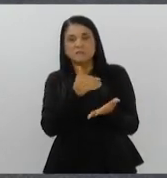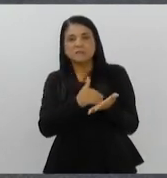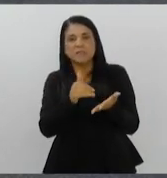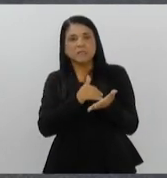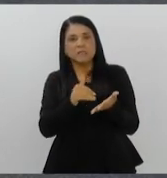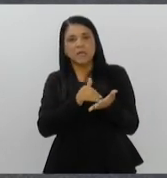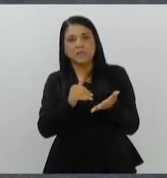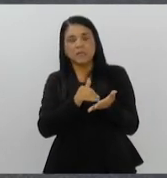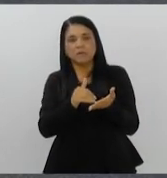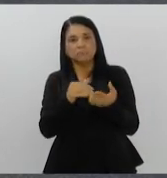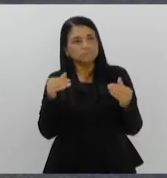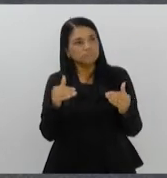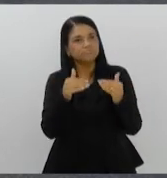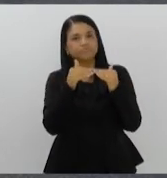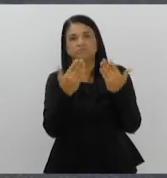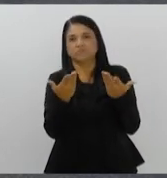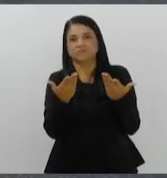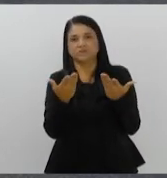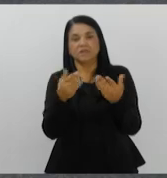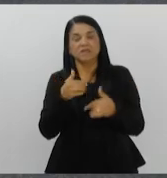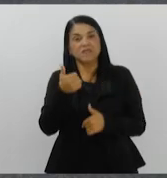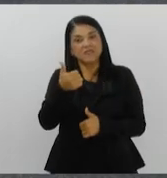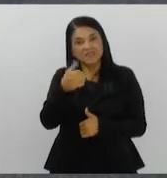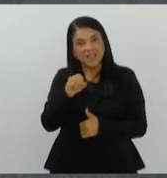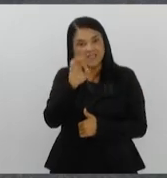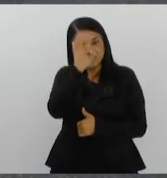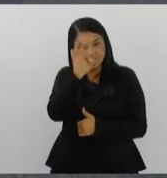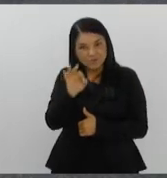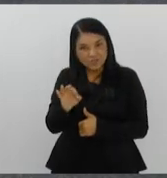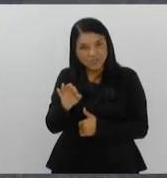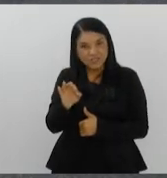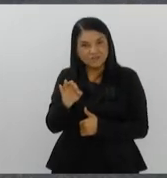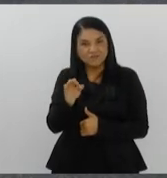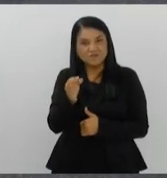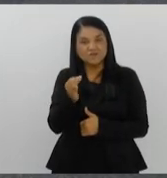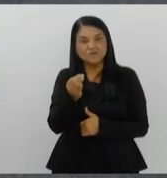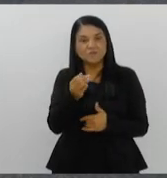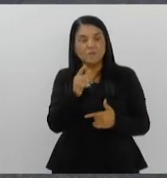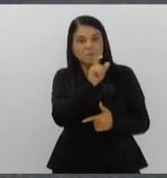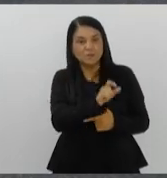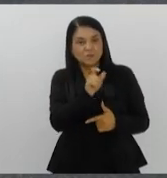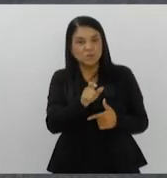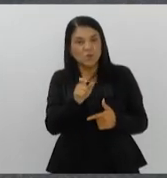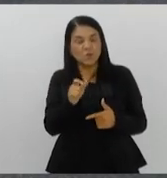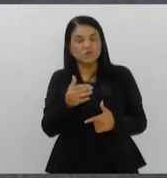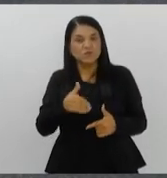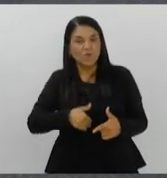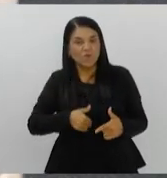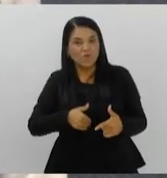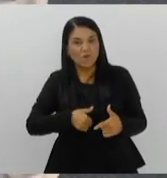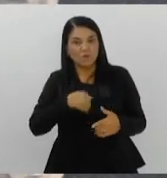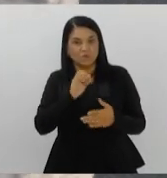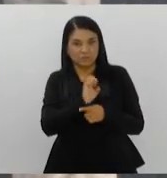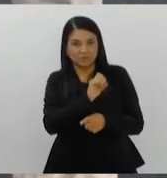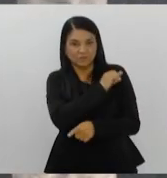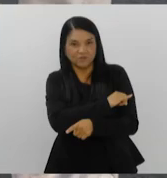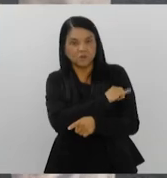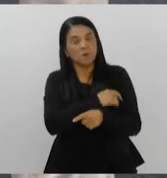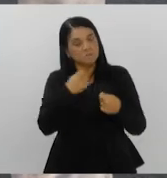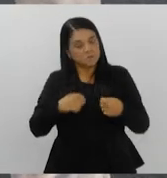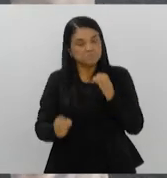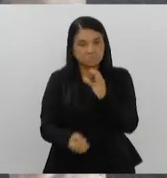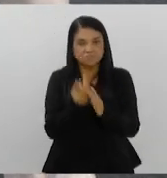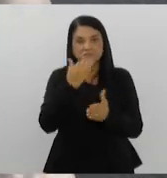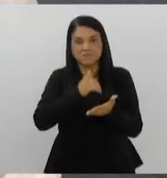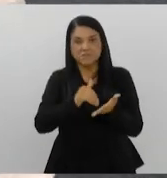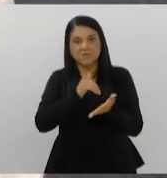sentido. Se o Rio de Janeiro tem 10% dos famintos do Brasil, que crie-se uma Secretaria de Segurança Alimentar para ter ações